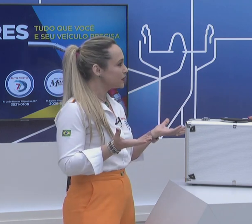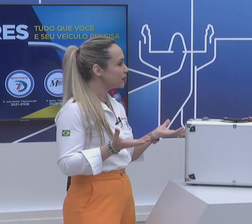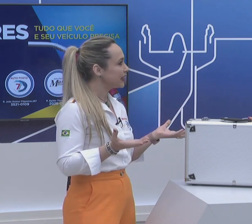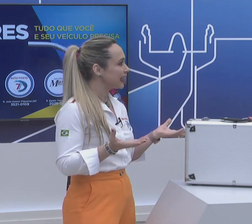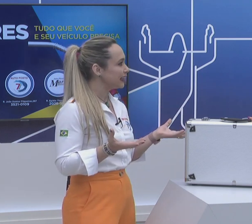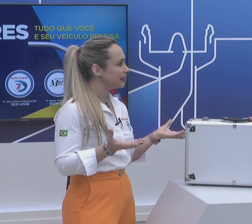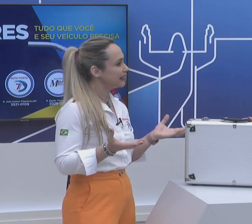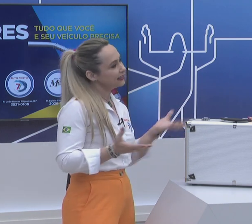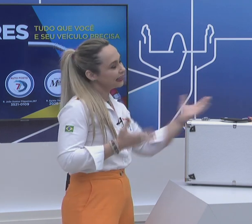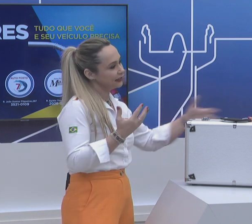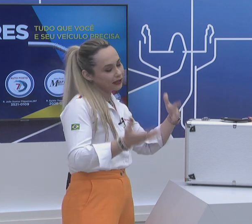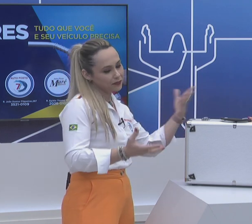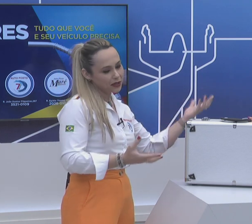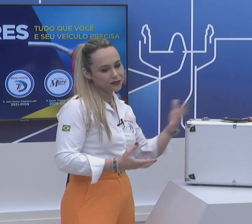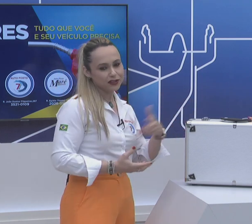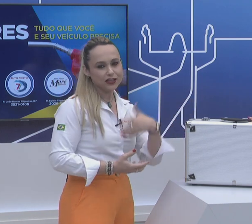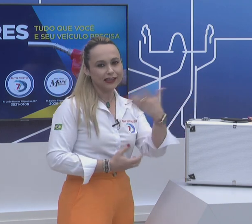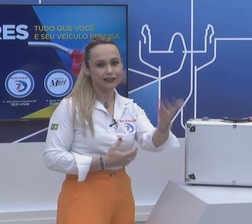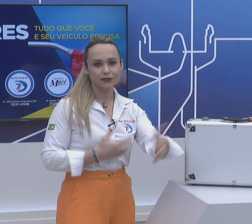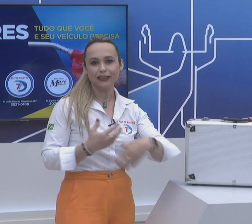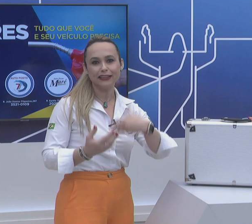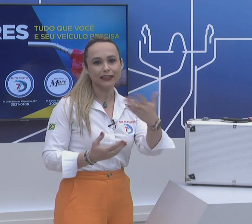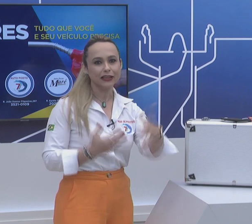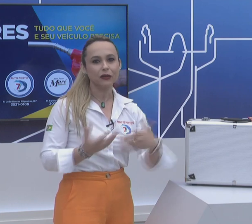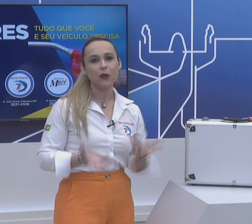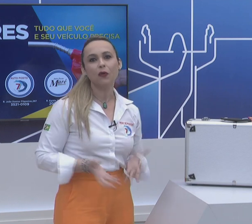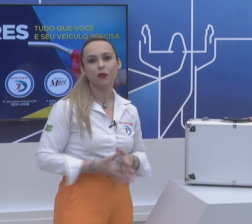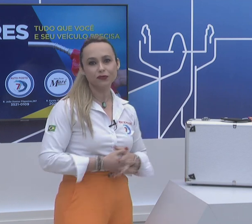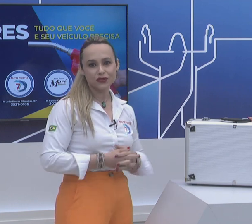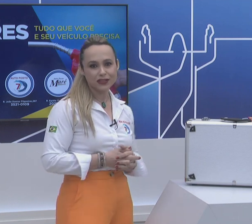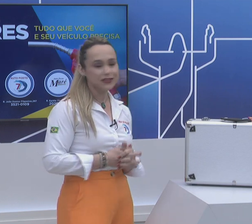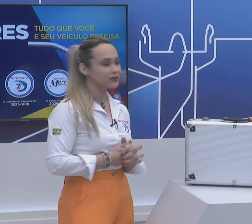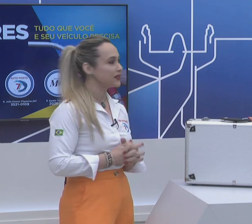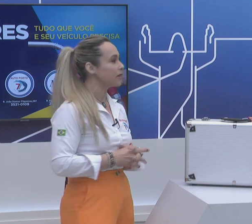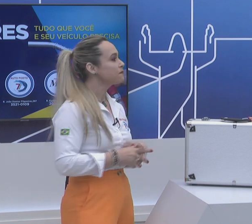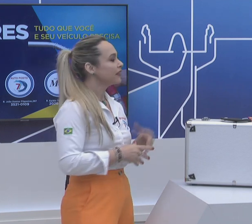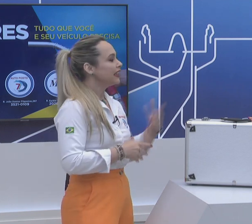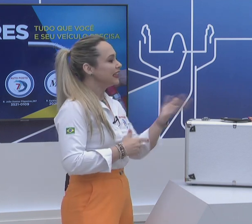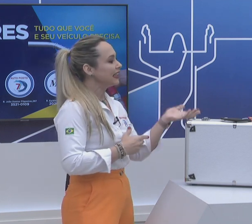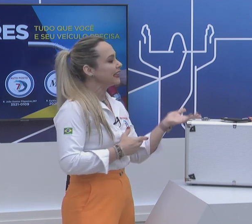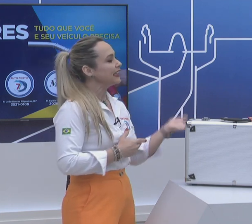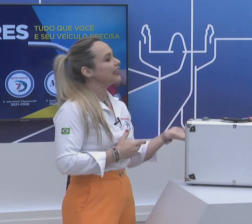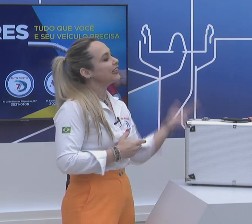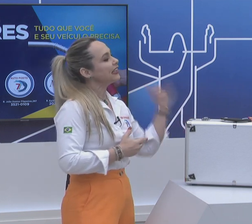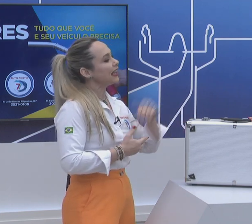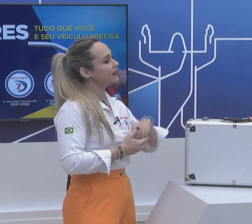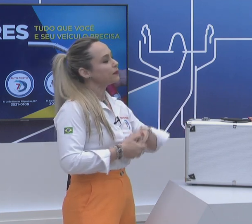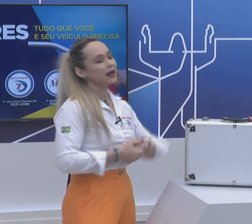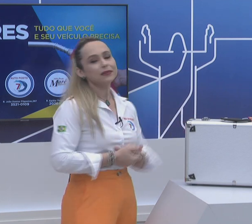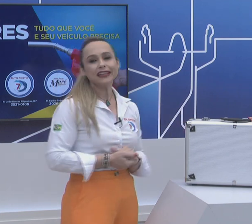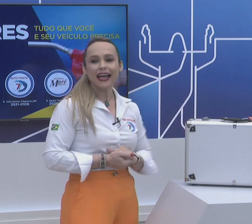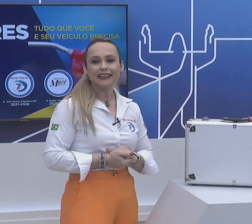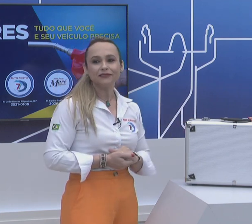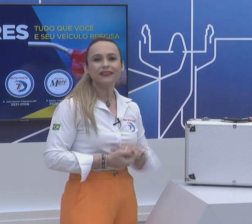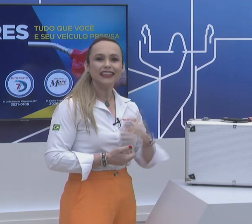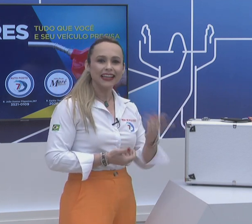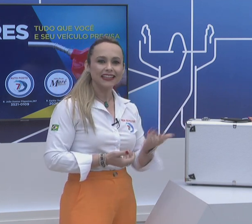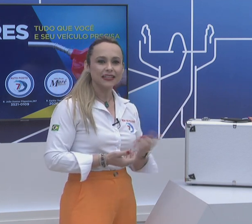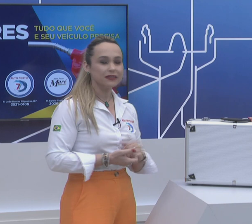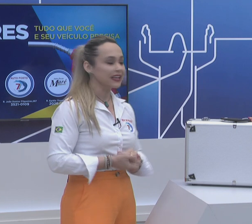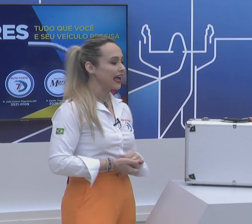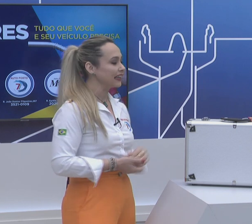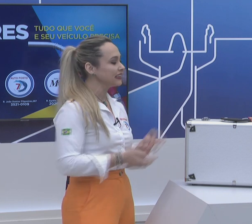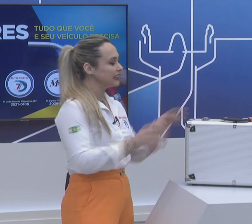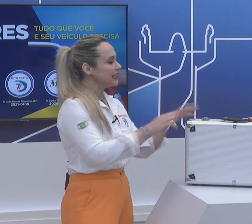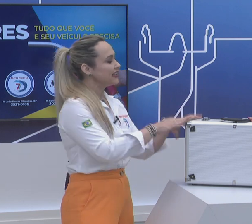daquela mistura que está lá dentro do caminhão, seja ela a gasolina, etanol ou os diesels, né? E aí ele leva para a bancada. E lá